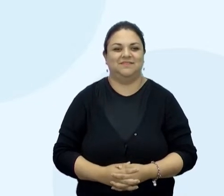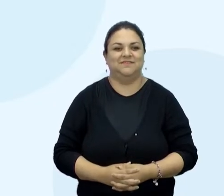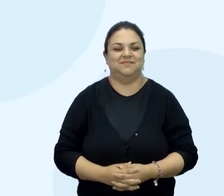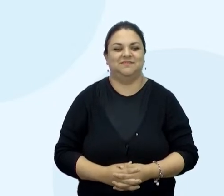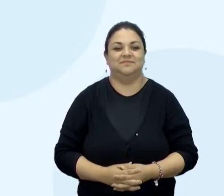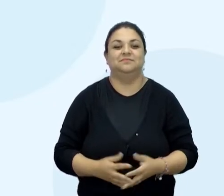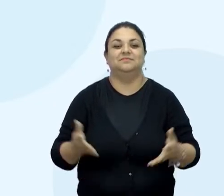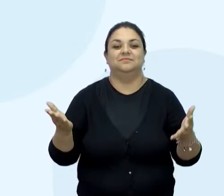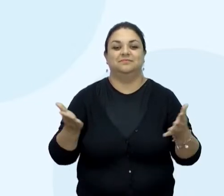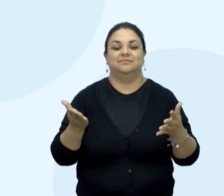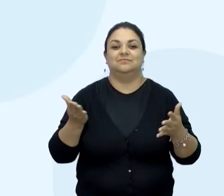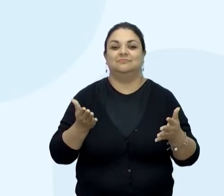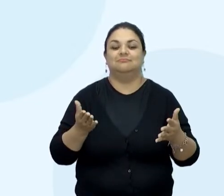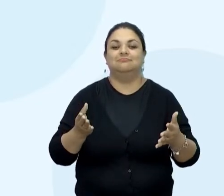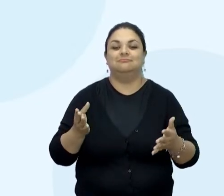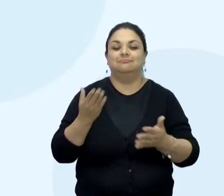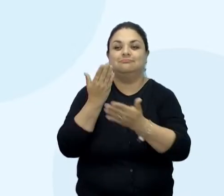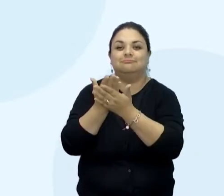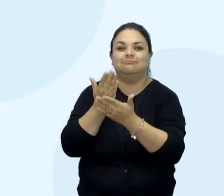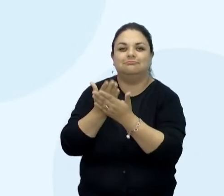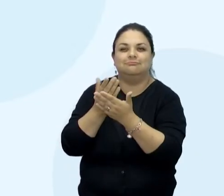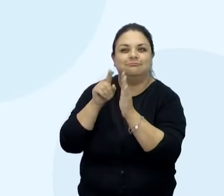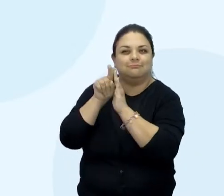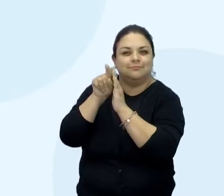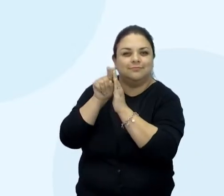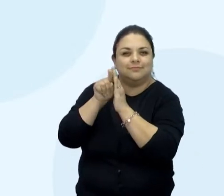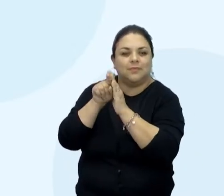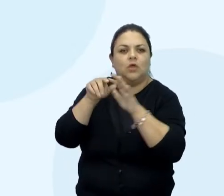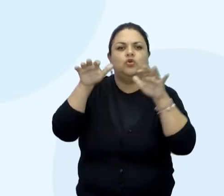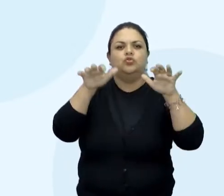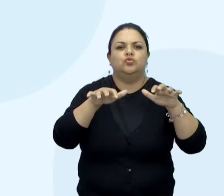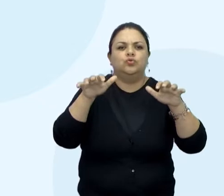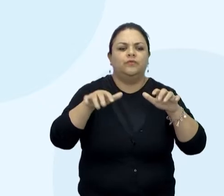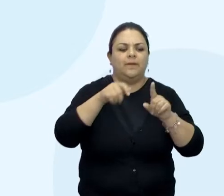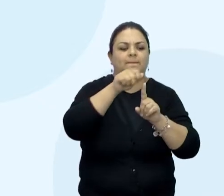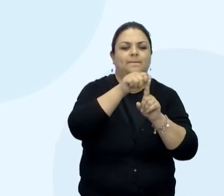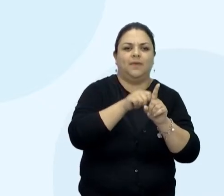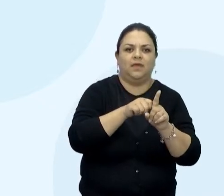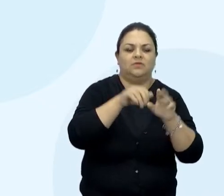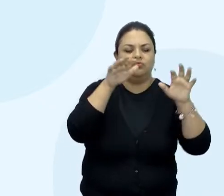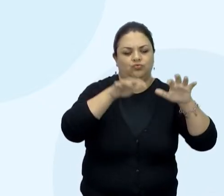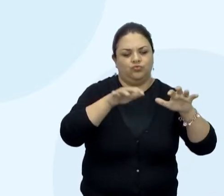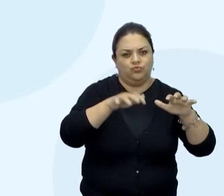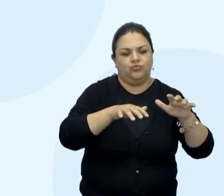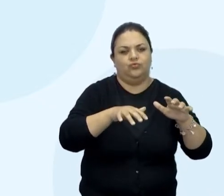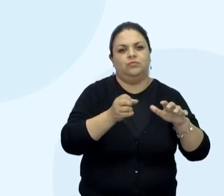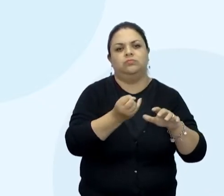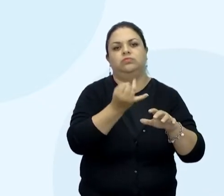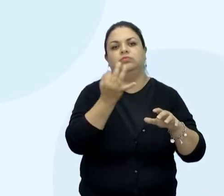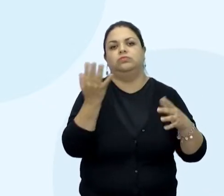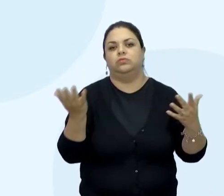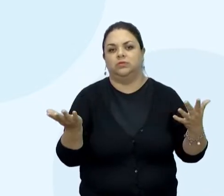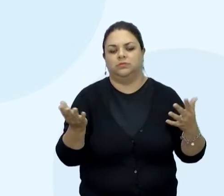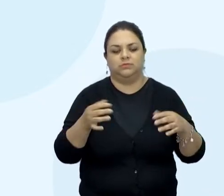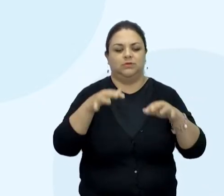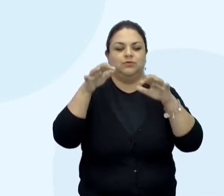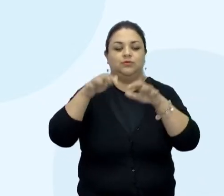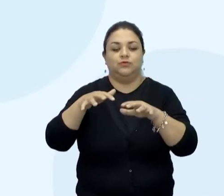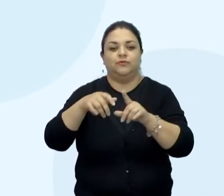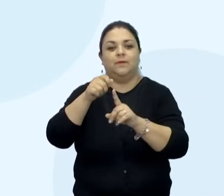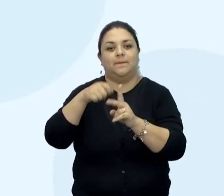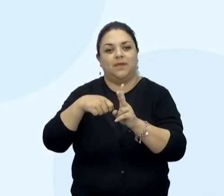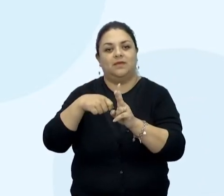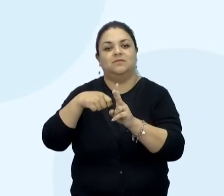analisar a média de chuvas por mês, né? Então, faz de conta que todo mês choveu a mesma quantidade, quantos